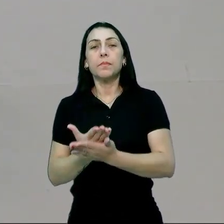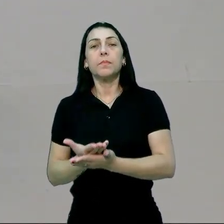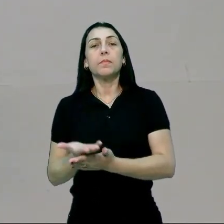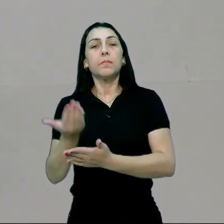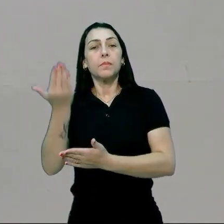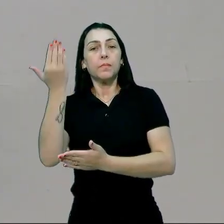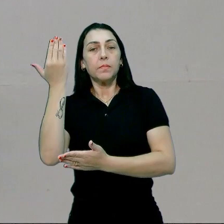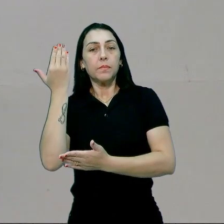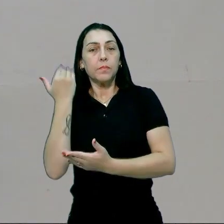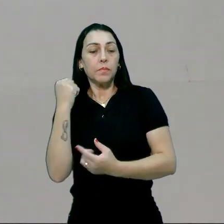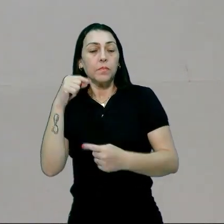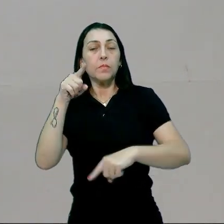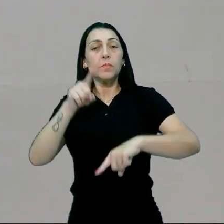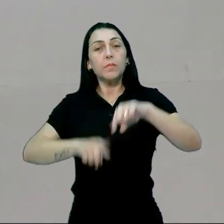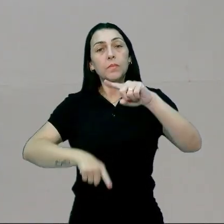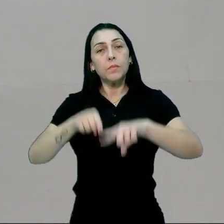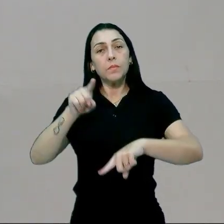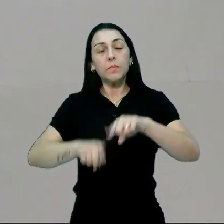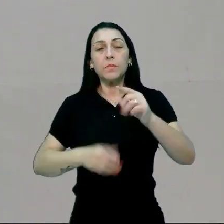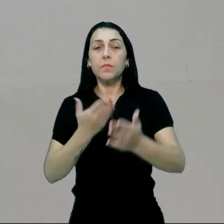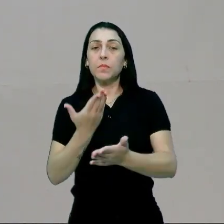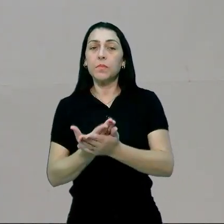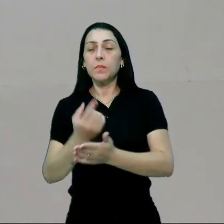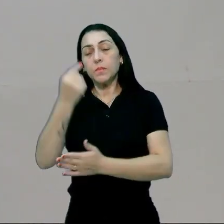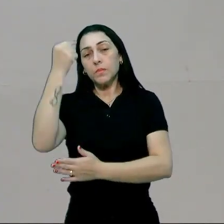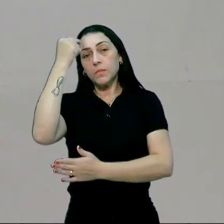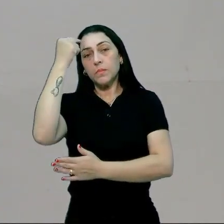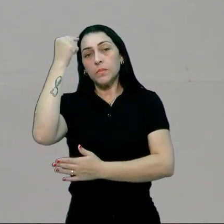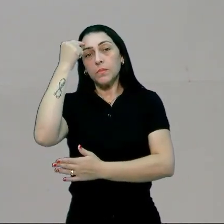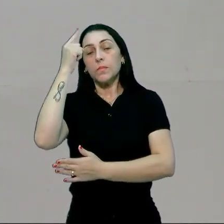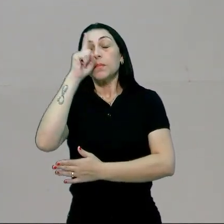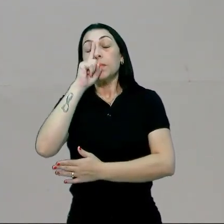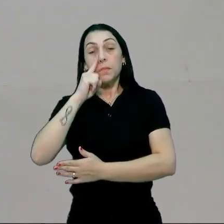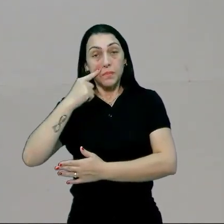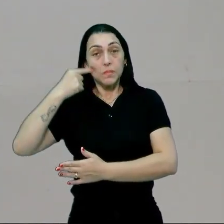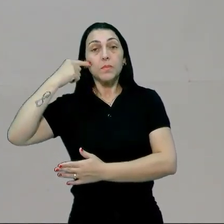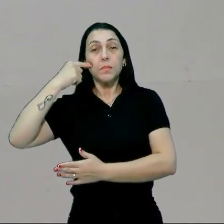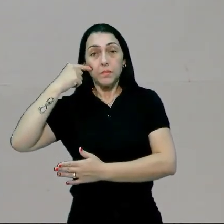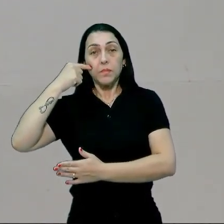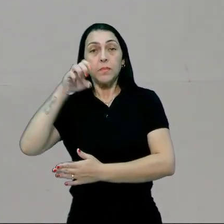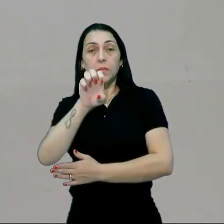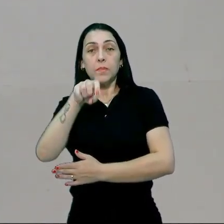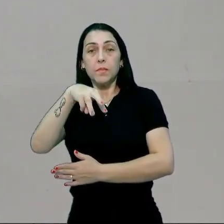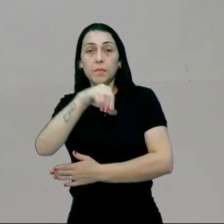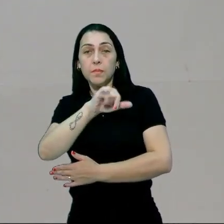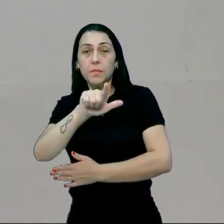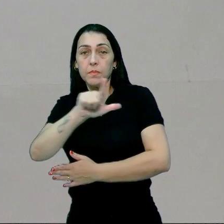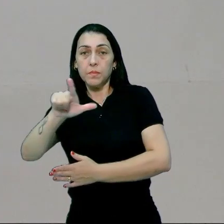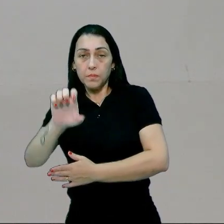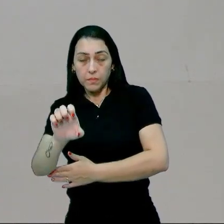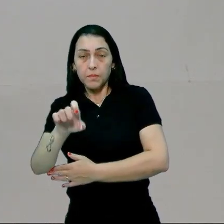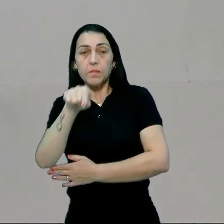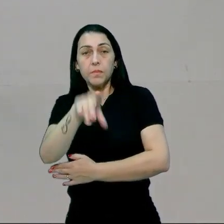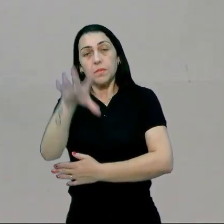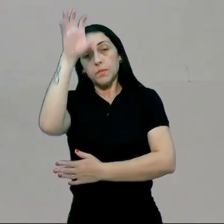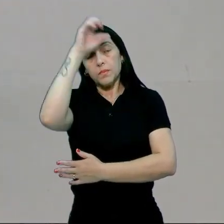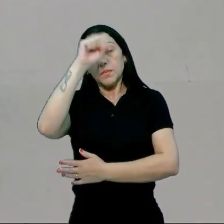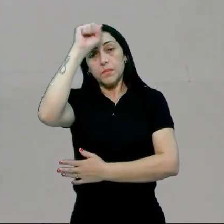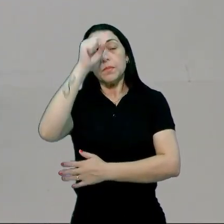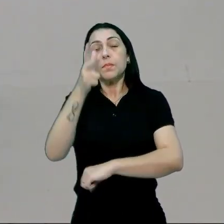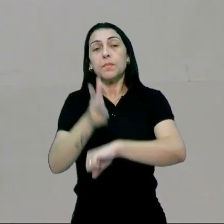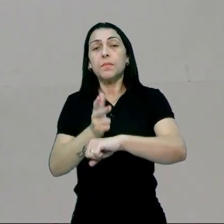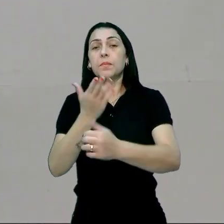trabalhamos o objeto de estudo segundo o pensamento durkheimiano. E você aprendeu nesta videoaula que